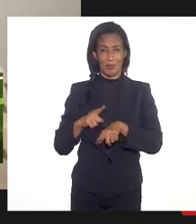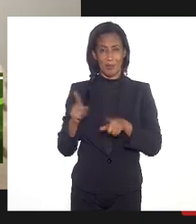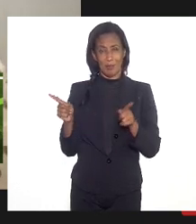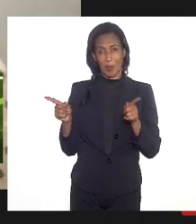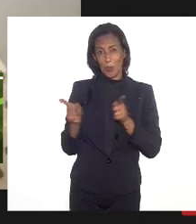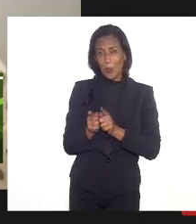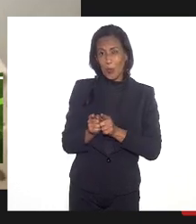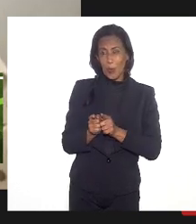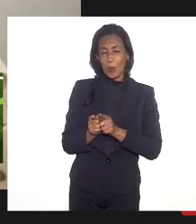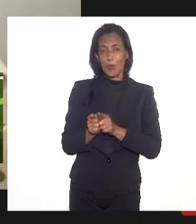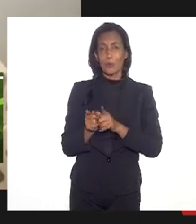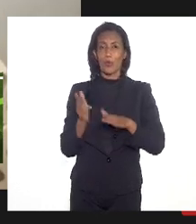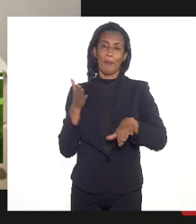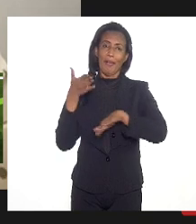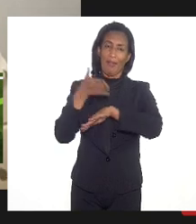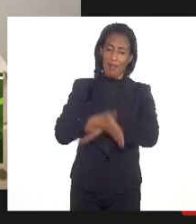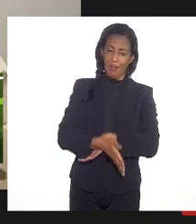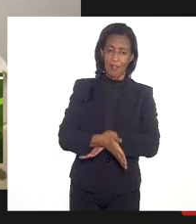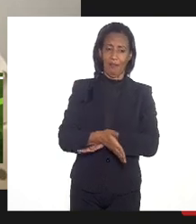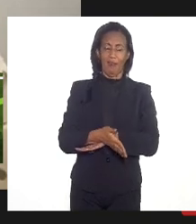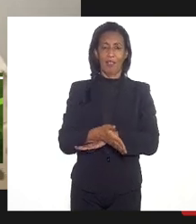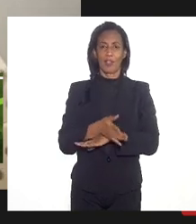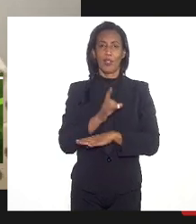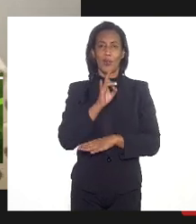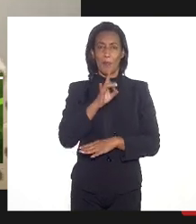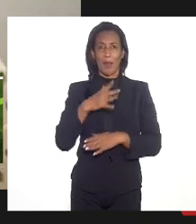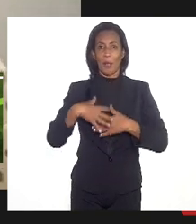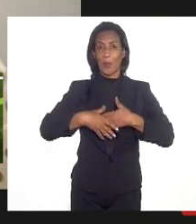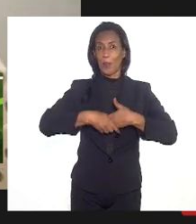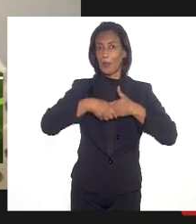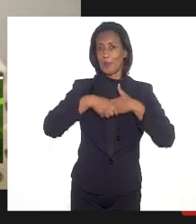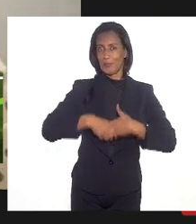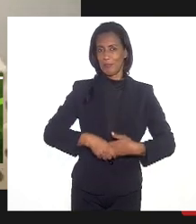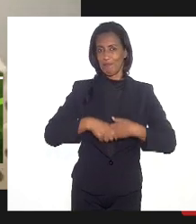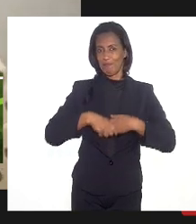aqui para dar a sua saudação e também